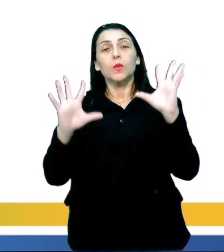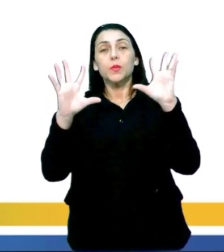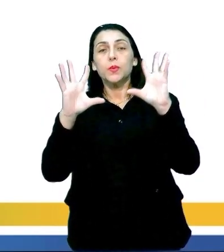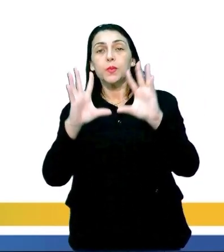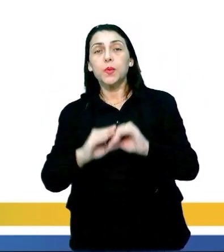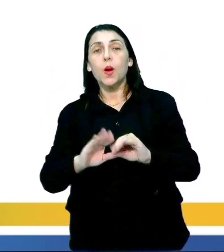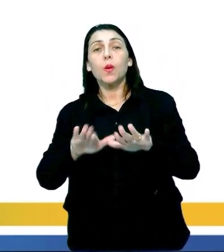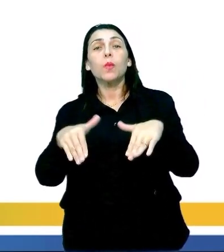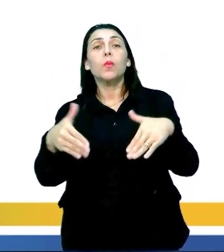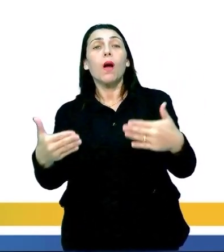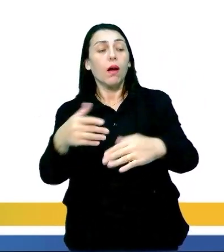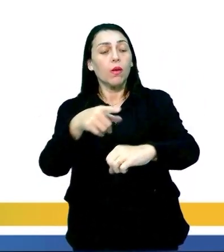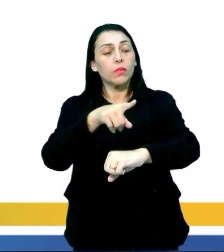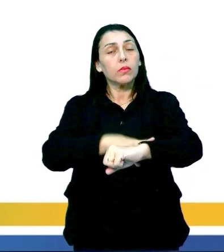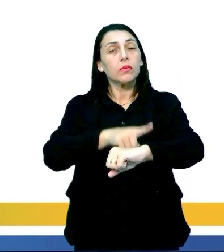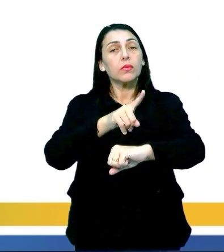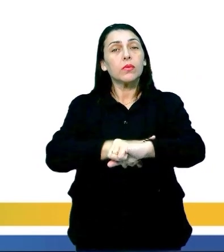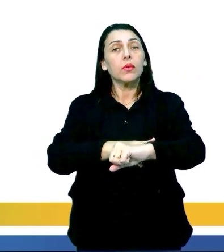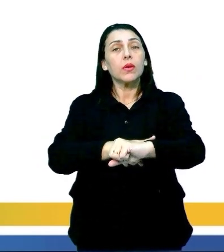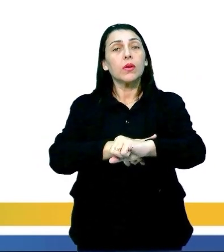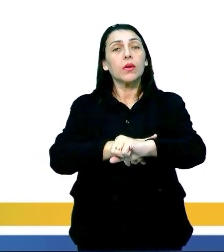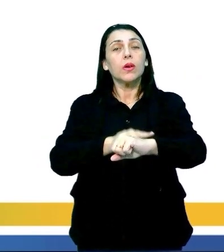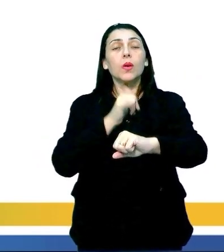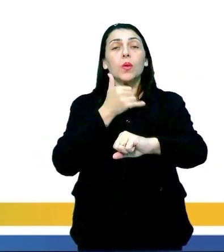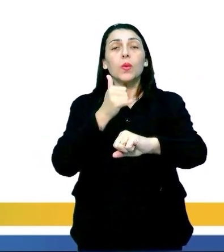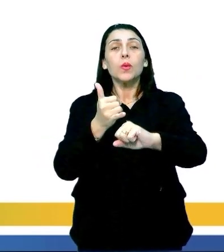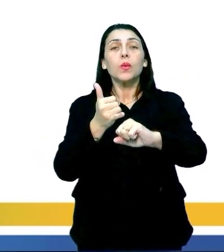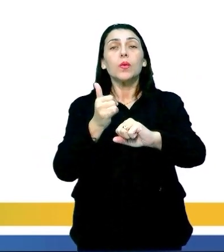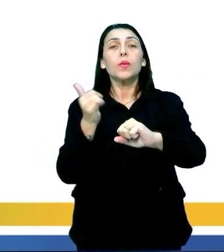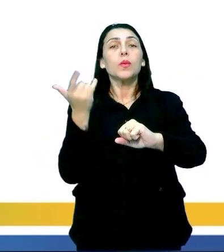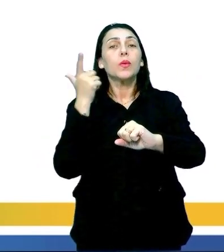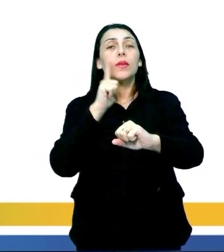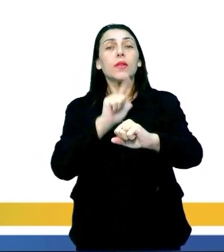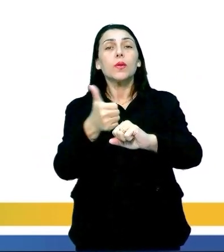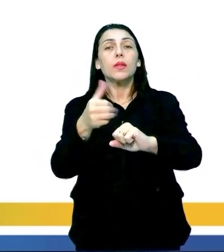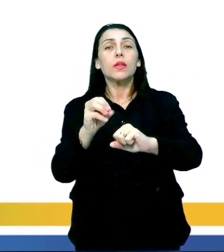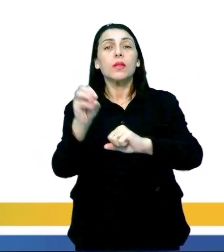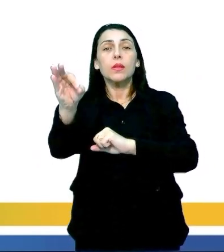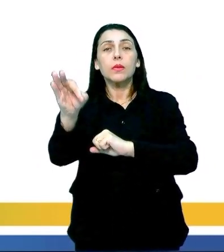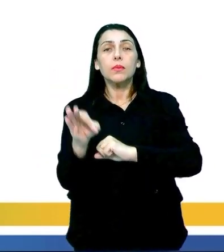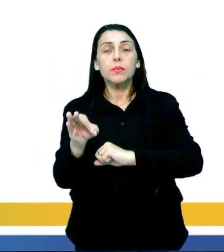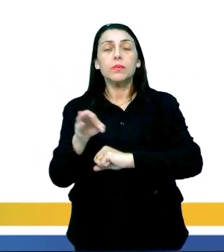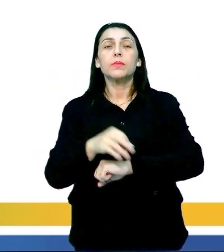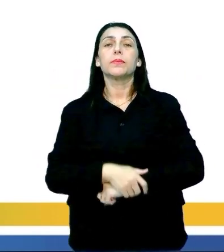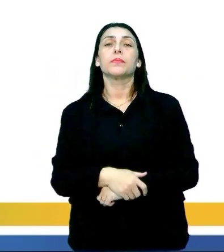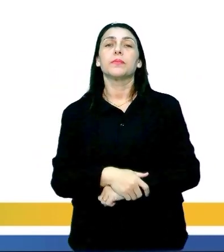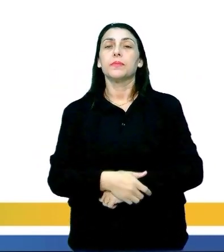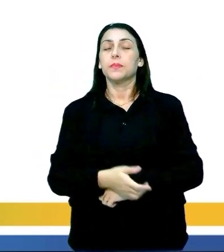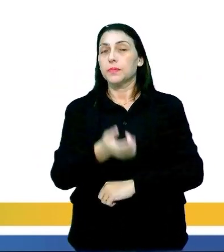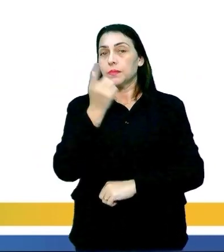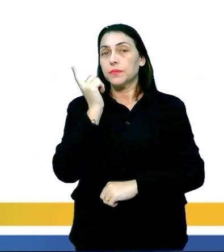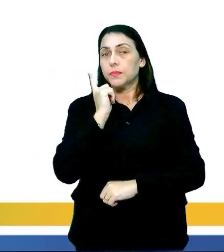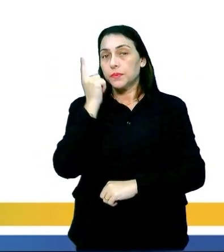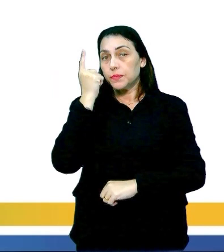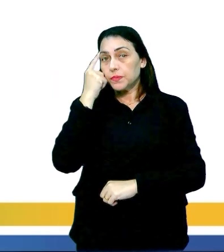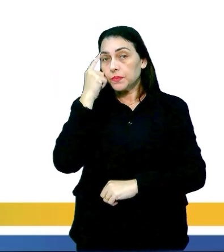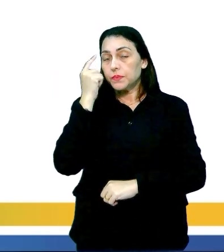que horas o nível da bateria atingiu 10%? Olha aí,